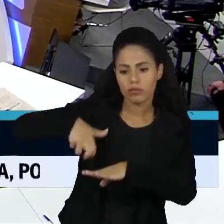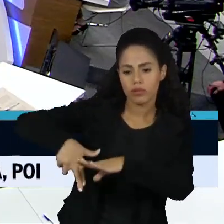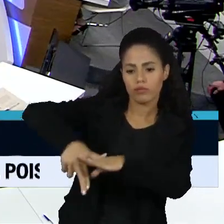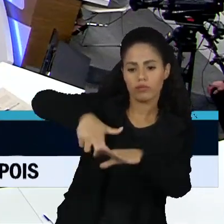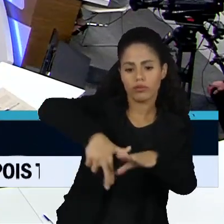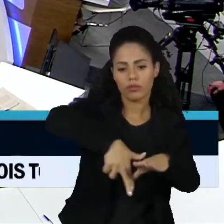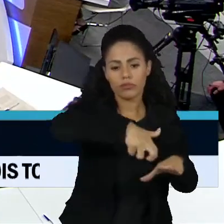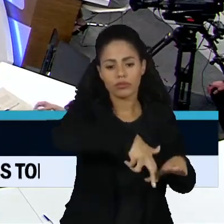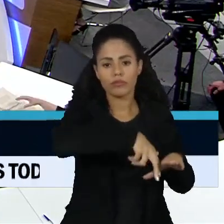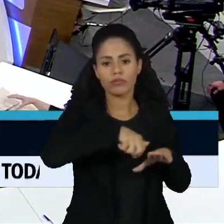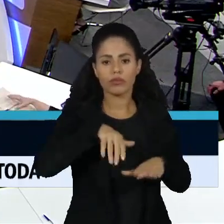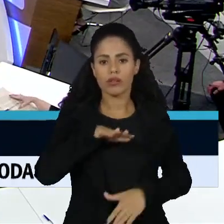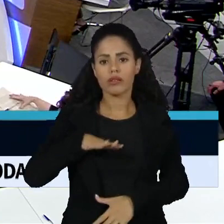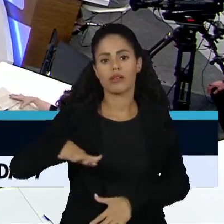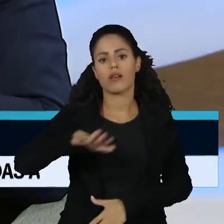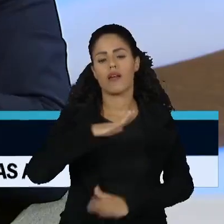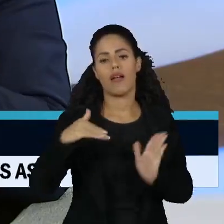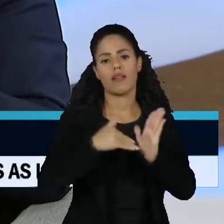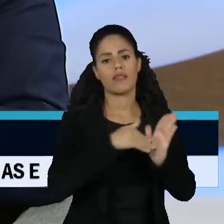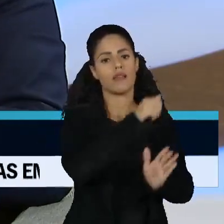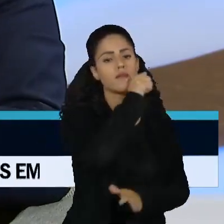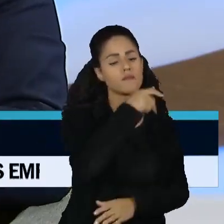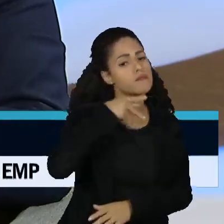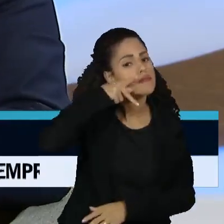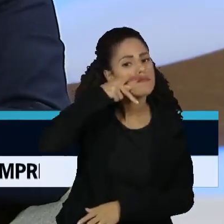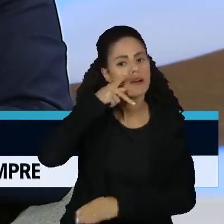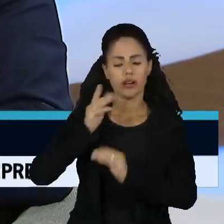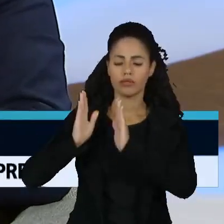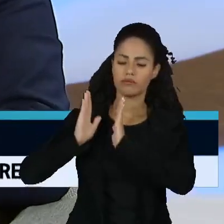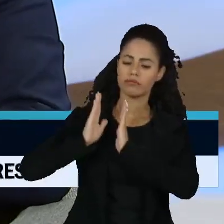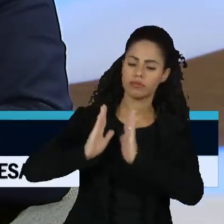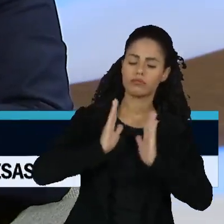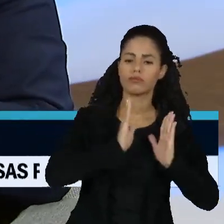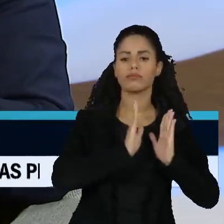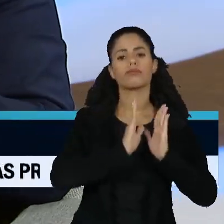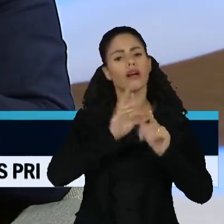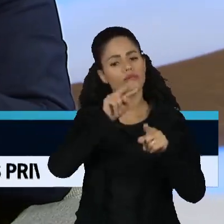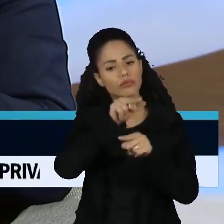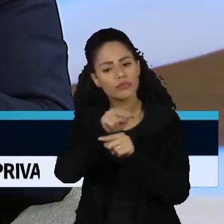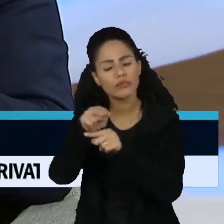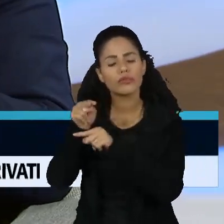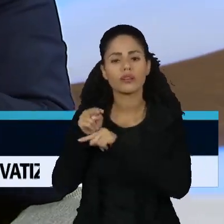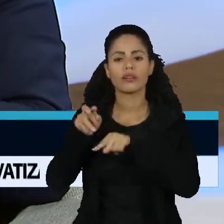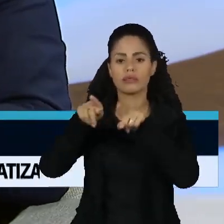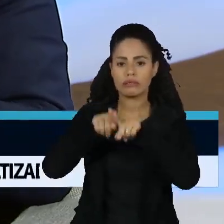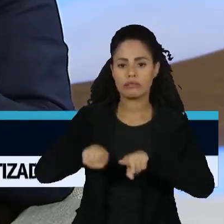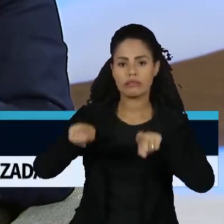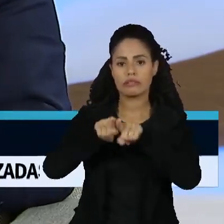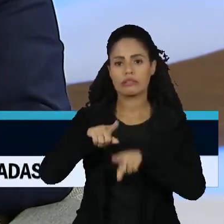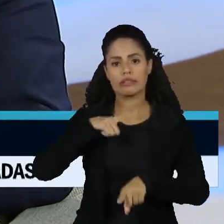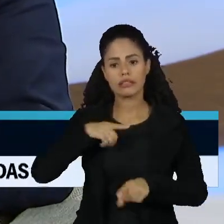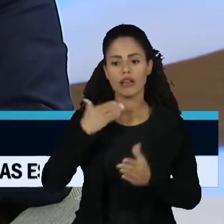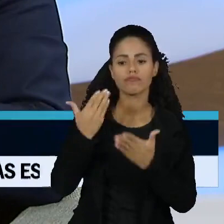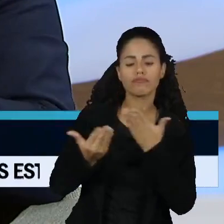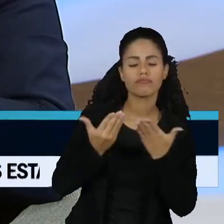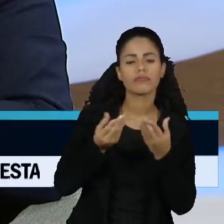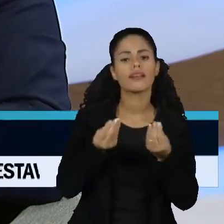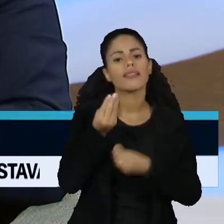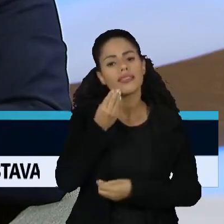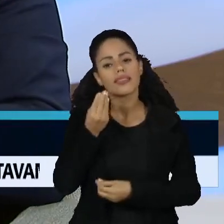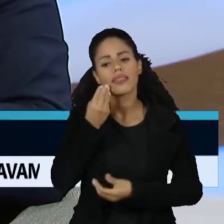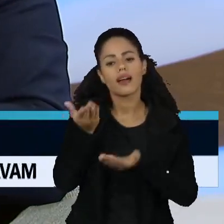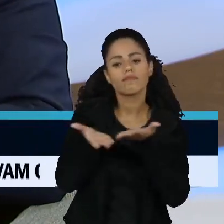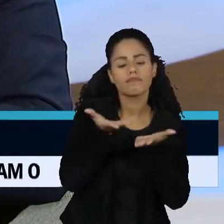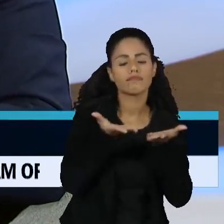poços na área que vai até o Amapá. Todo esse processo de cuidado e de, como eu disse, de simulado de operações, né,